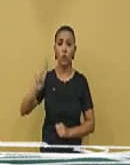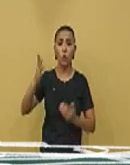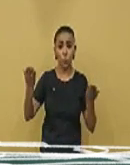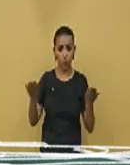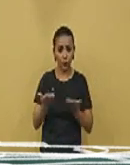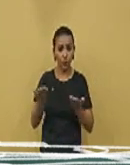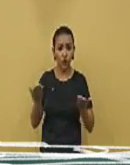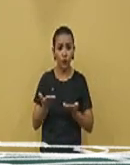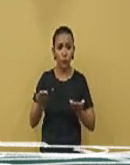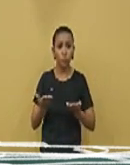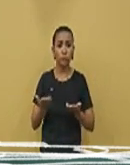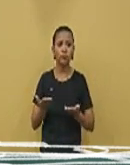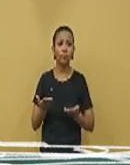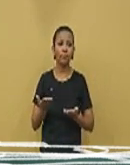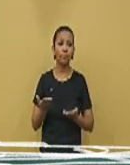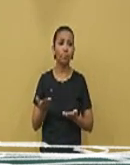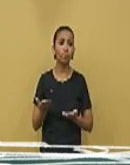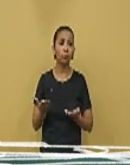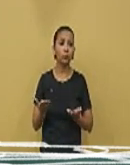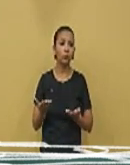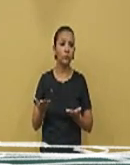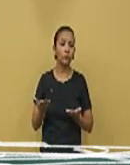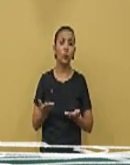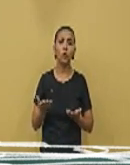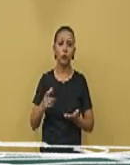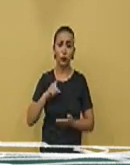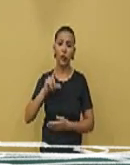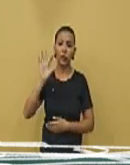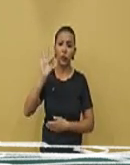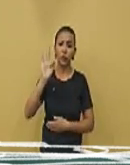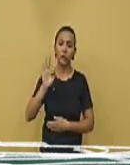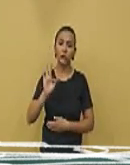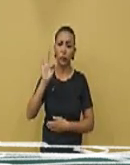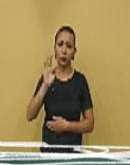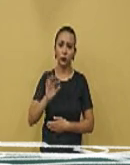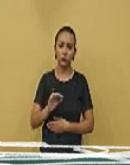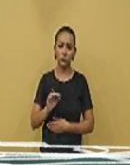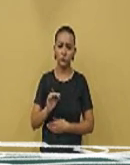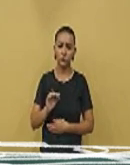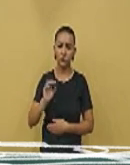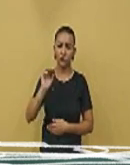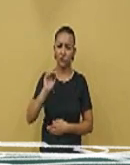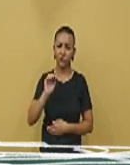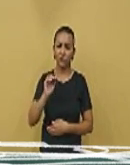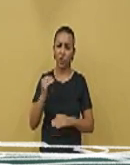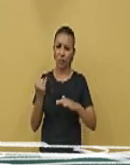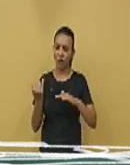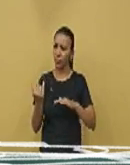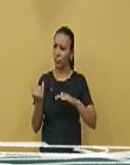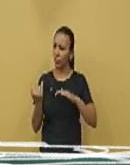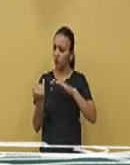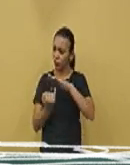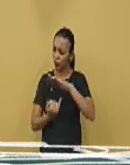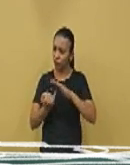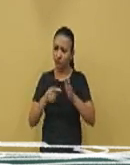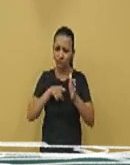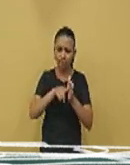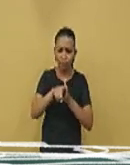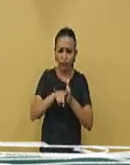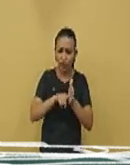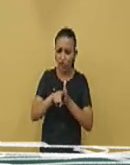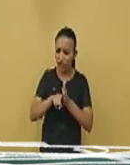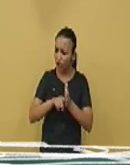estamos construindo, pela Fundação, o IPANTEC, que é o Instituto de Pesquisas Ambientais e Tecnológicas, que vai